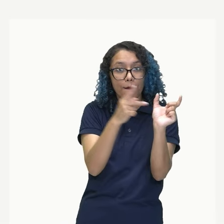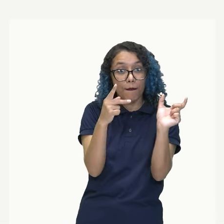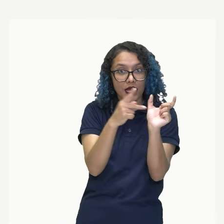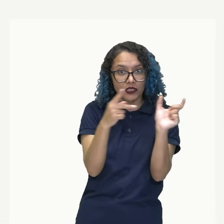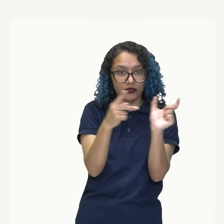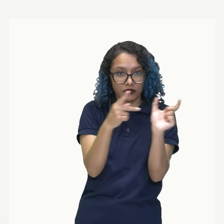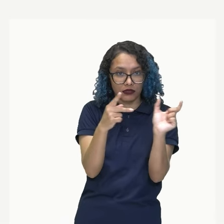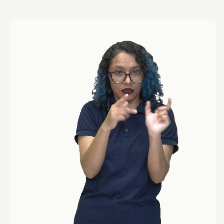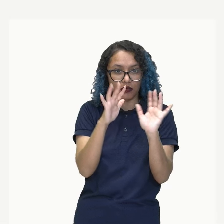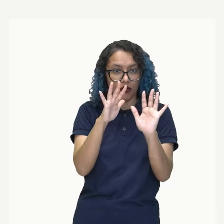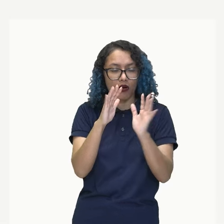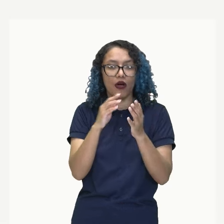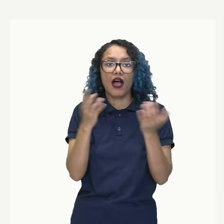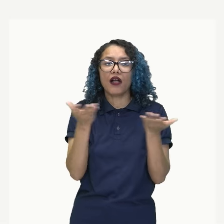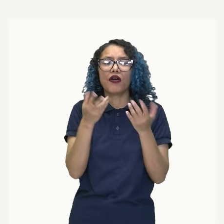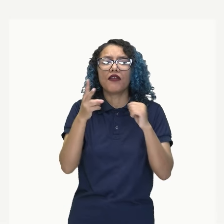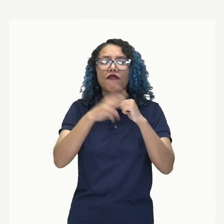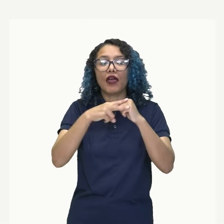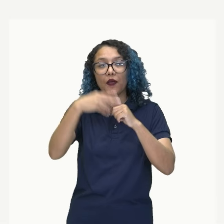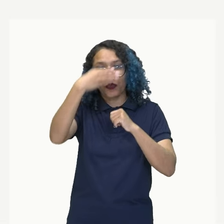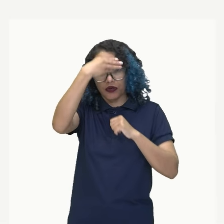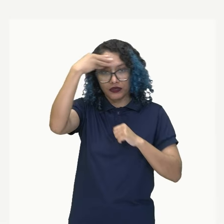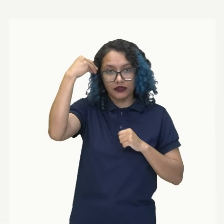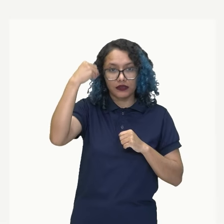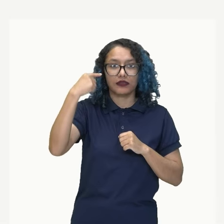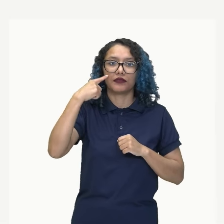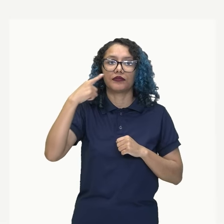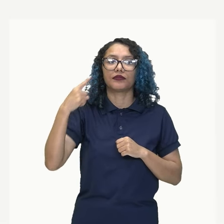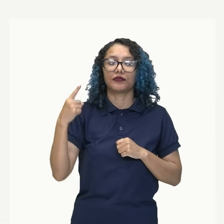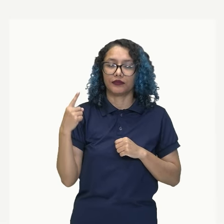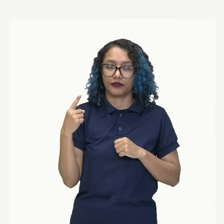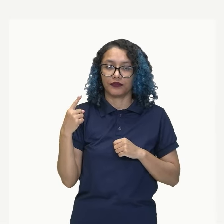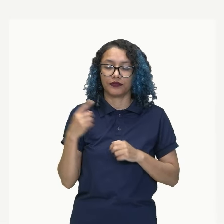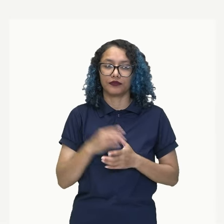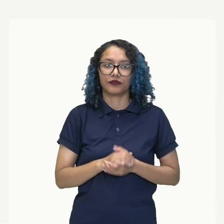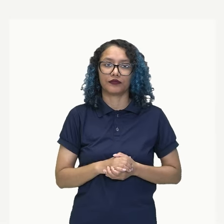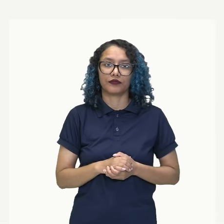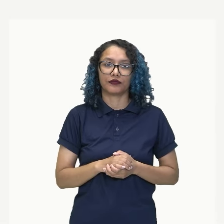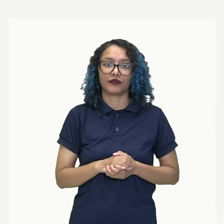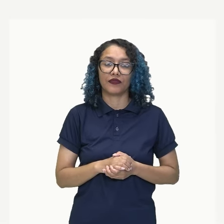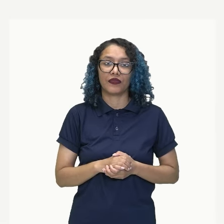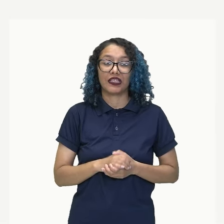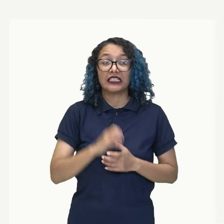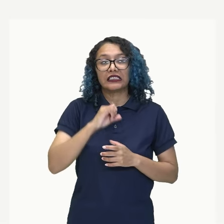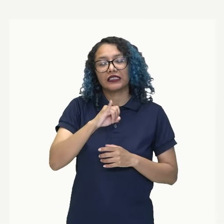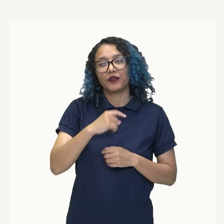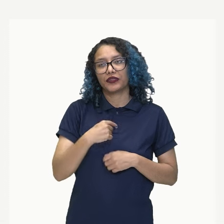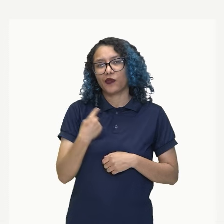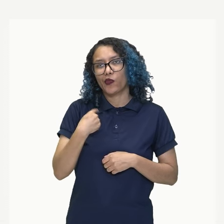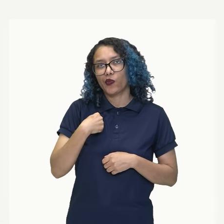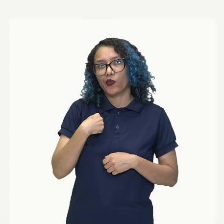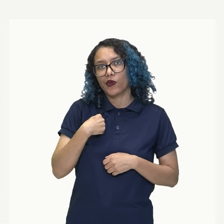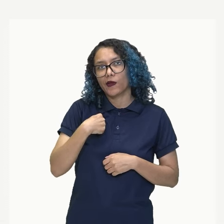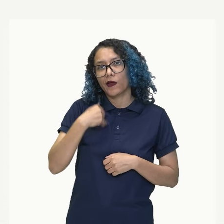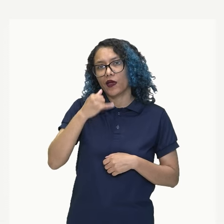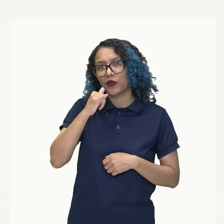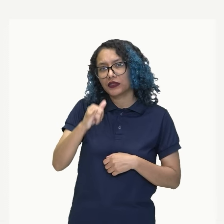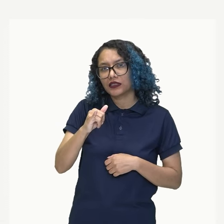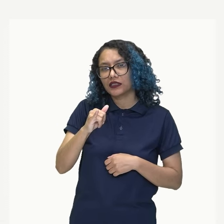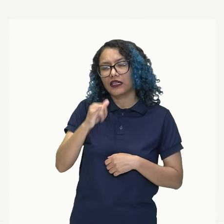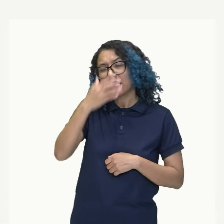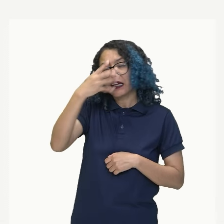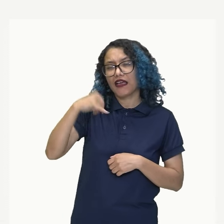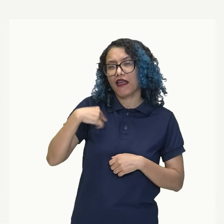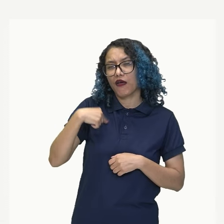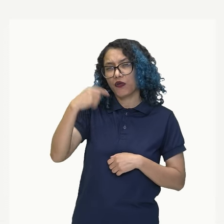para esse verbo esquecer, esqueceu. Ora, se eu digo, eu esqueci. Esqueceu o quê?